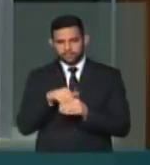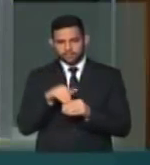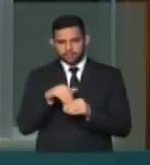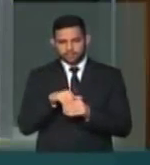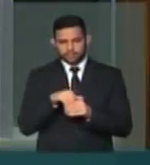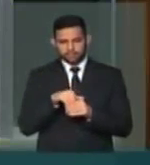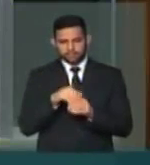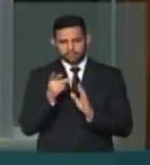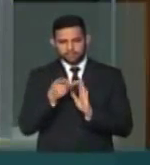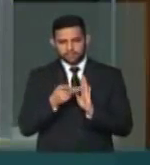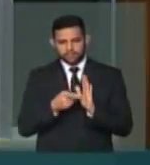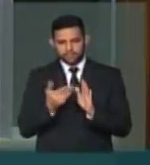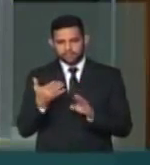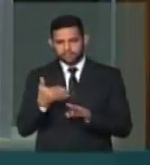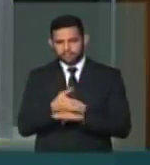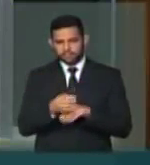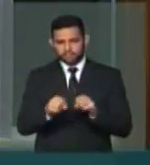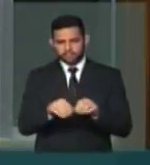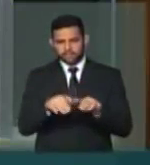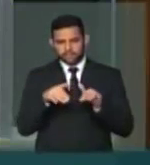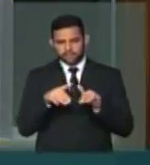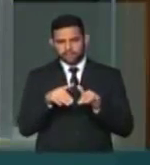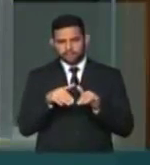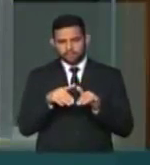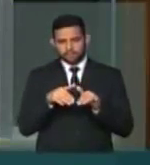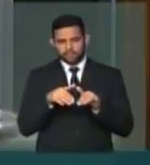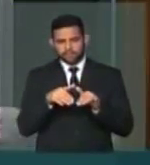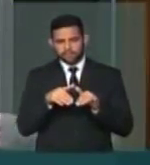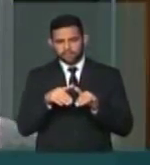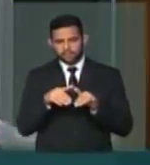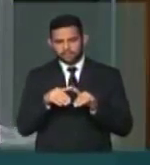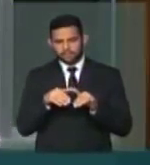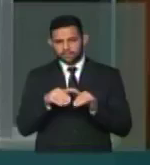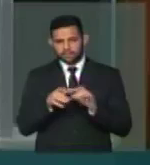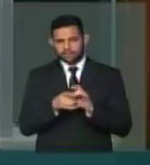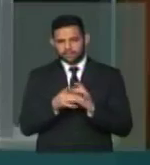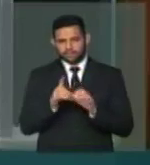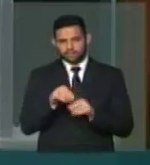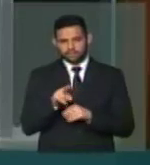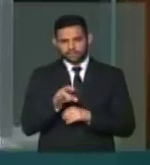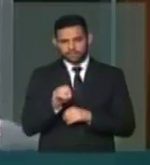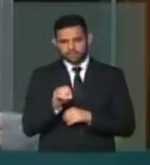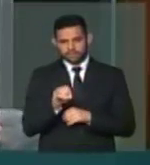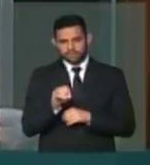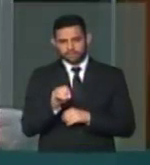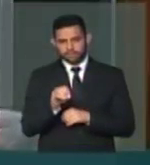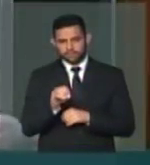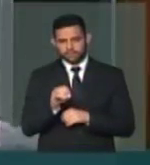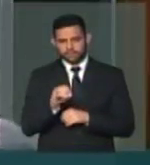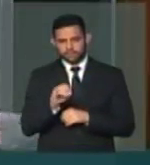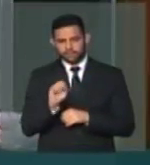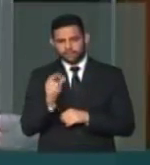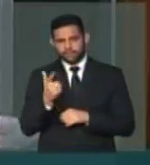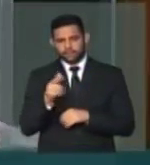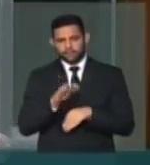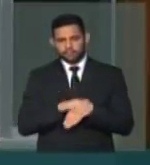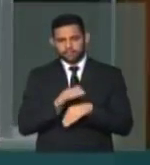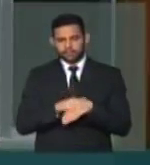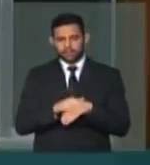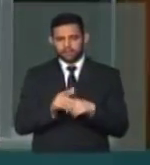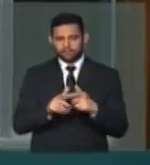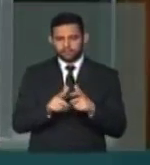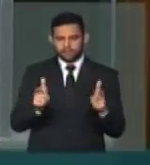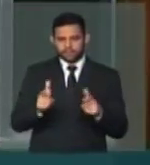votação, o projeto vem para o plenário. É a democracia. E é lógico que a maioria